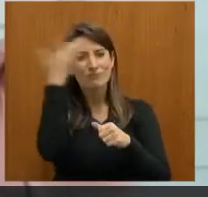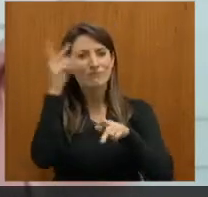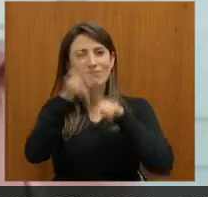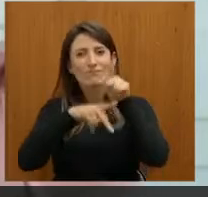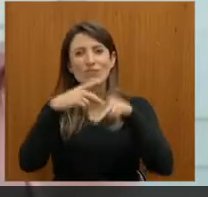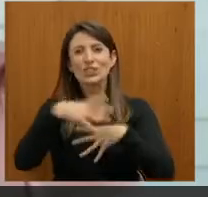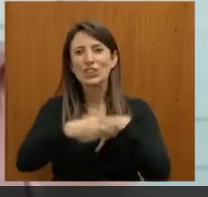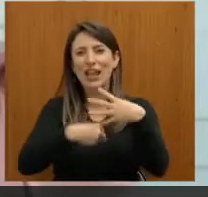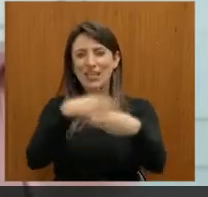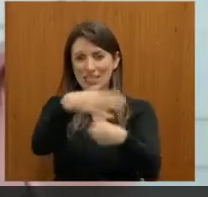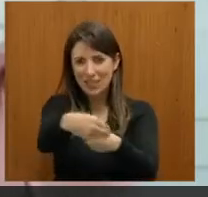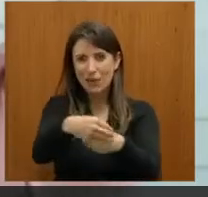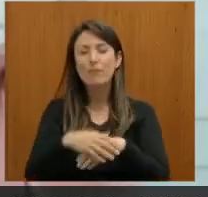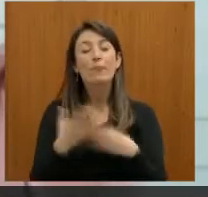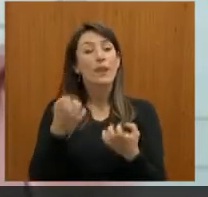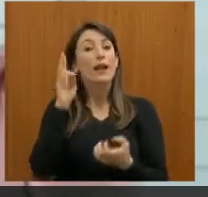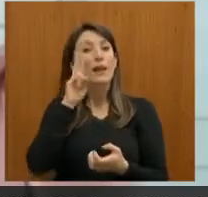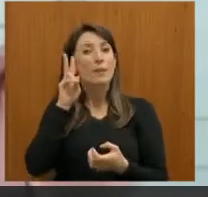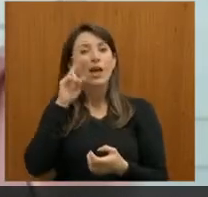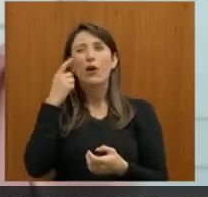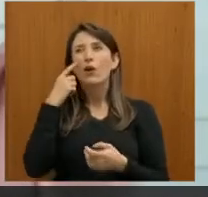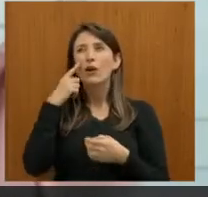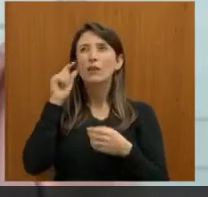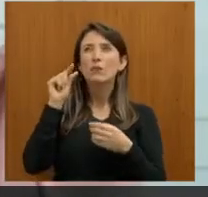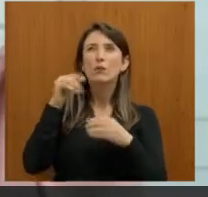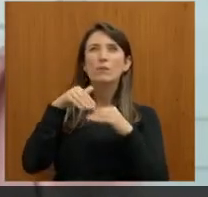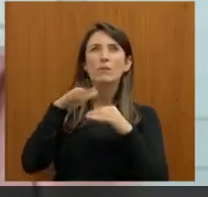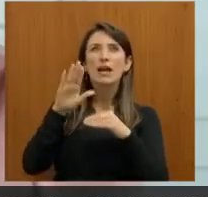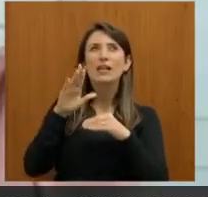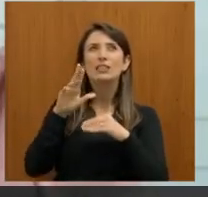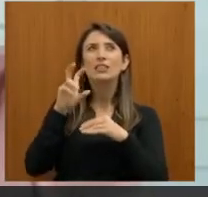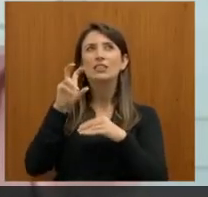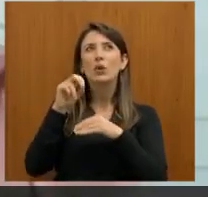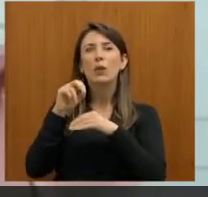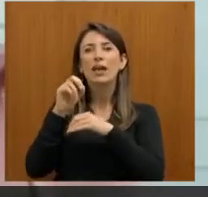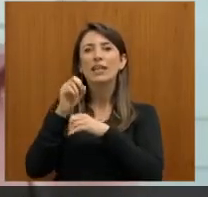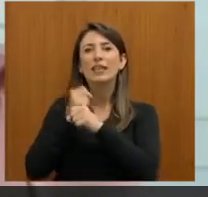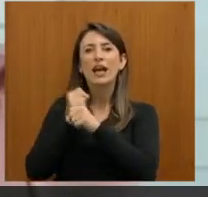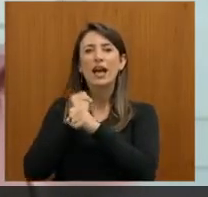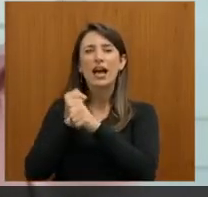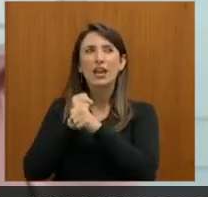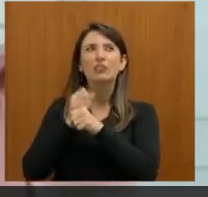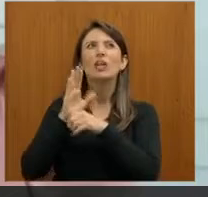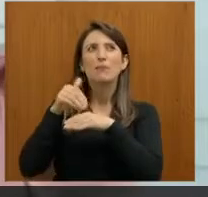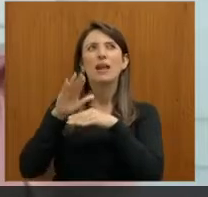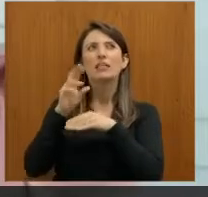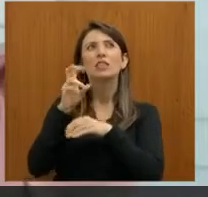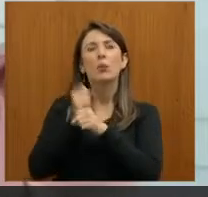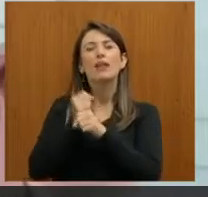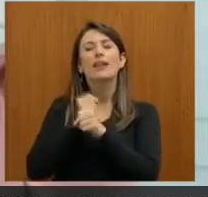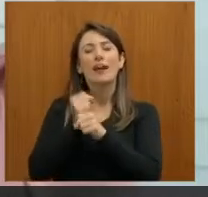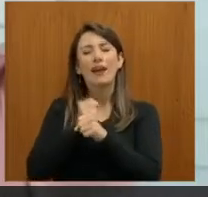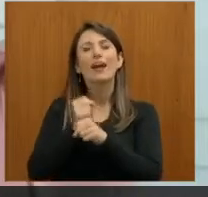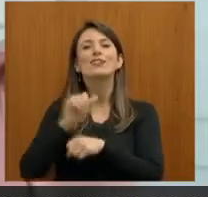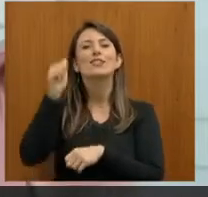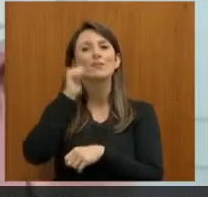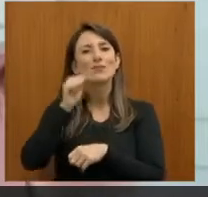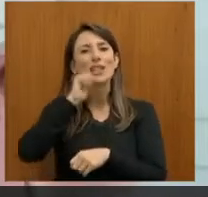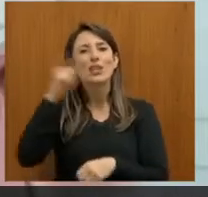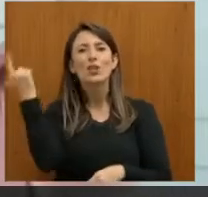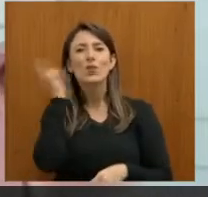que a pouco mais de 50 anos as mulheres conseguiram aí o direito de